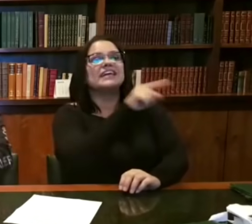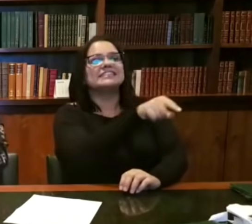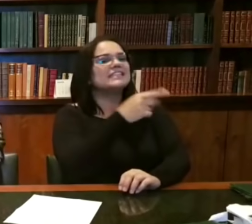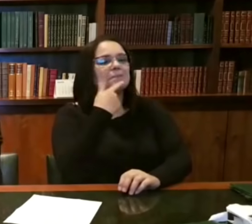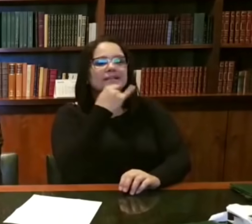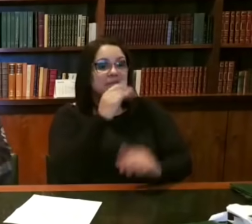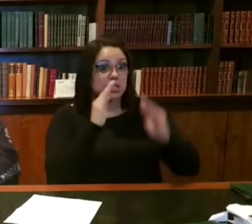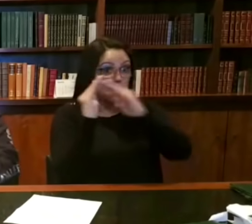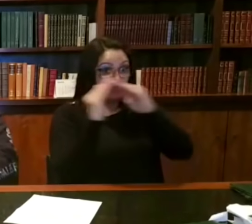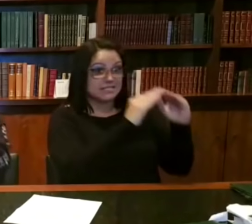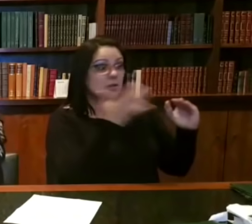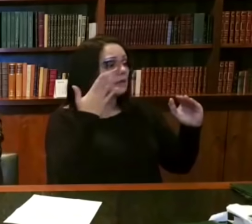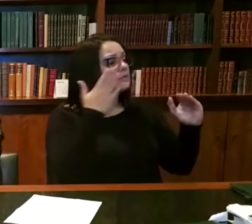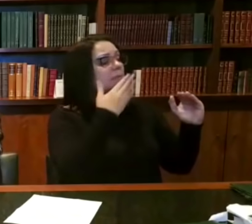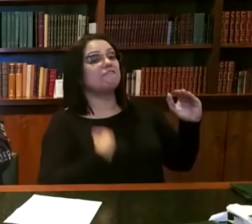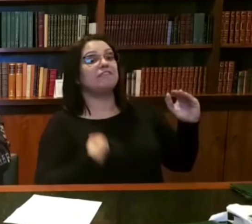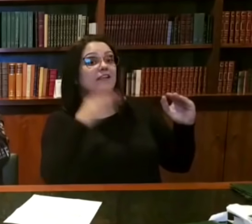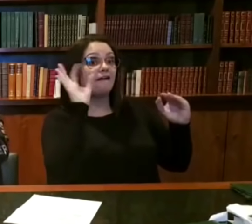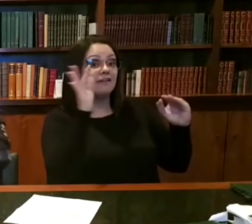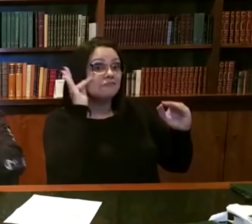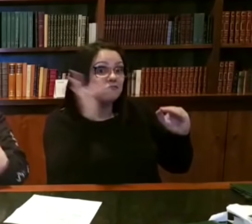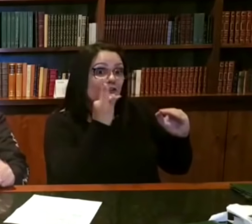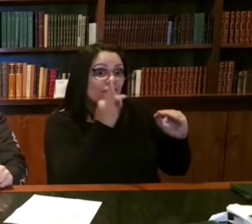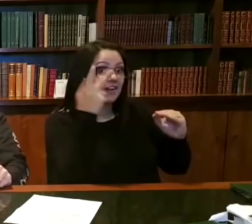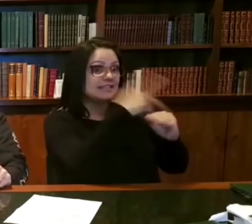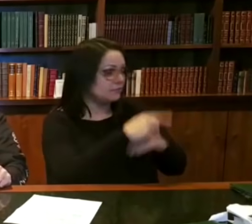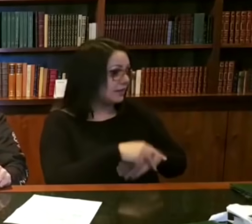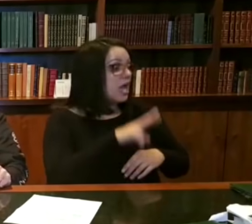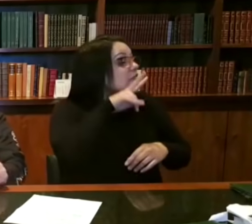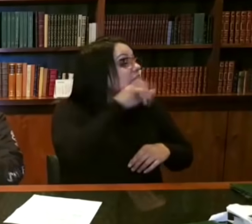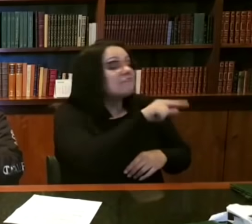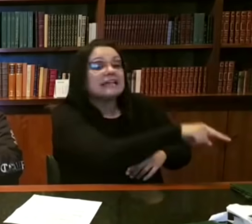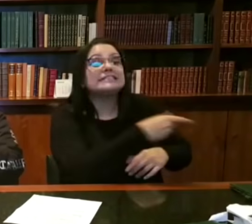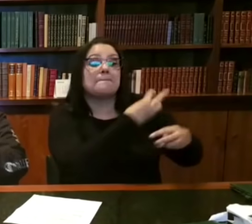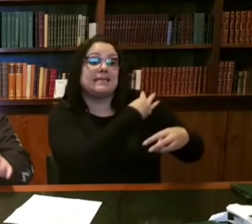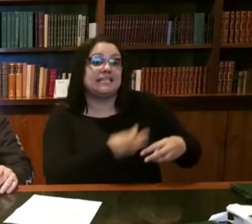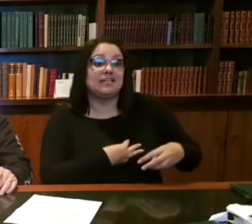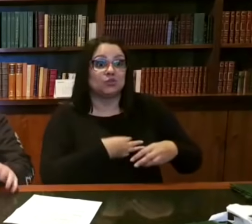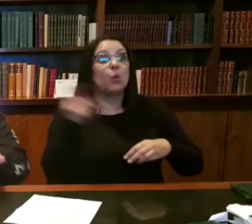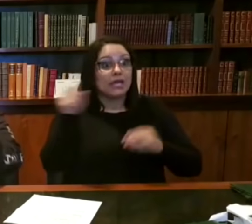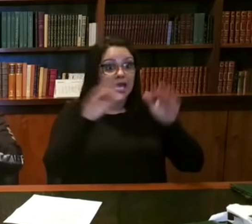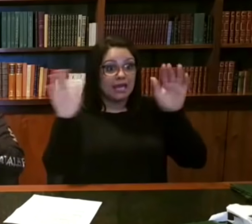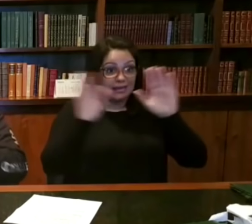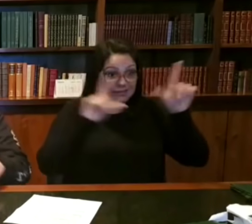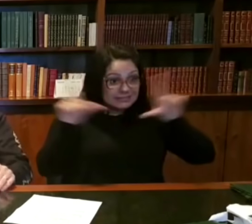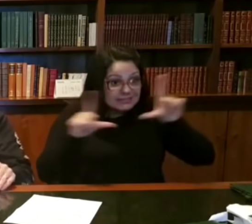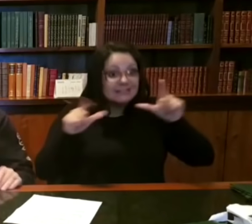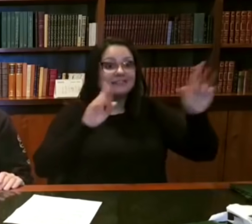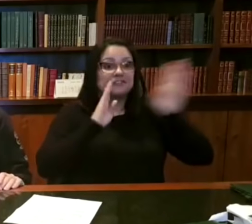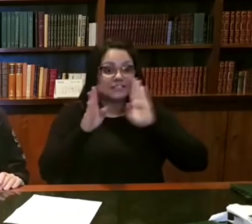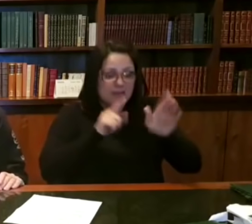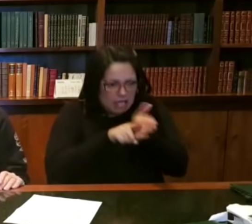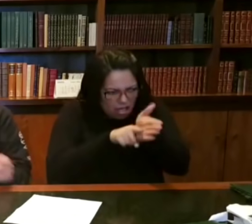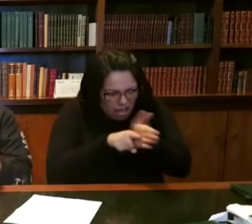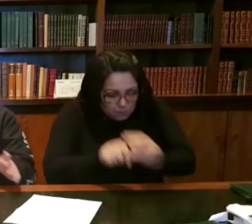da Silva de Oliveira, teu vizinho. E planta aí umas notinhas aí que vai aparecer rapidamente toda a vida pregressa desse cara